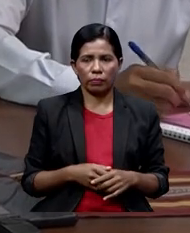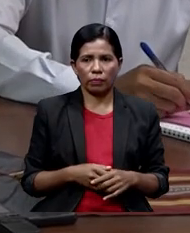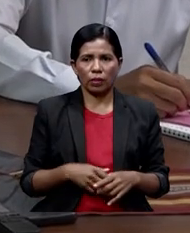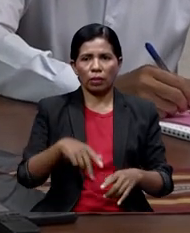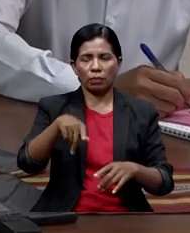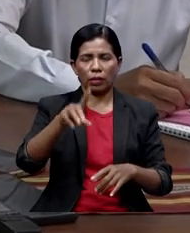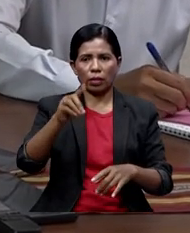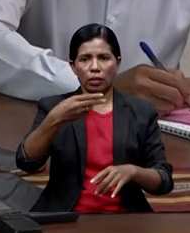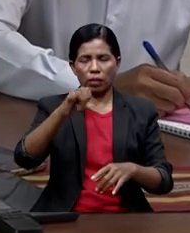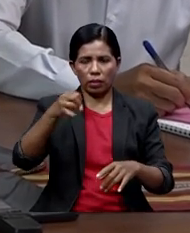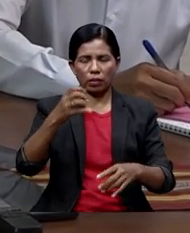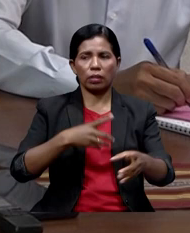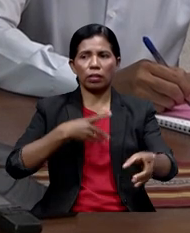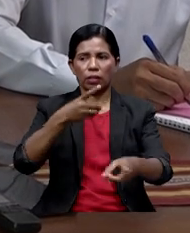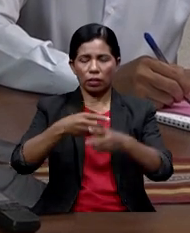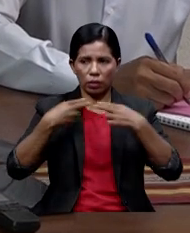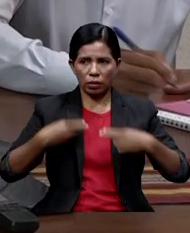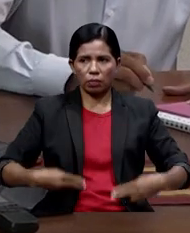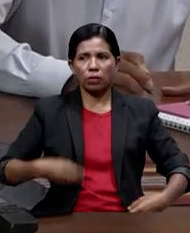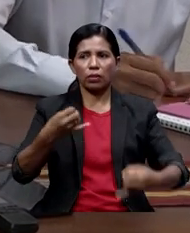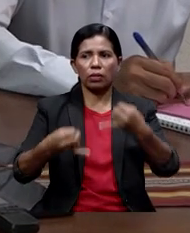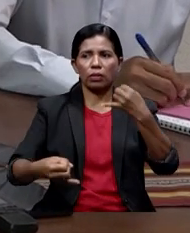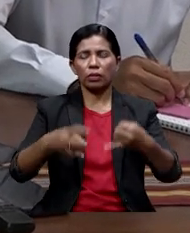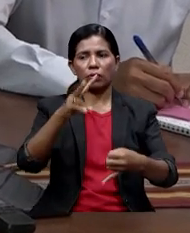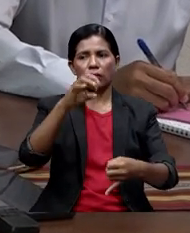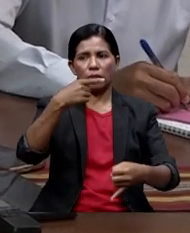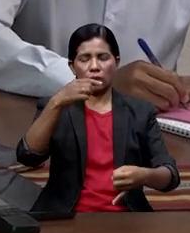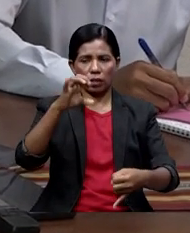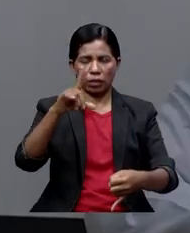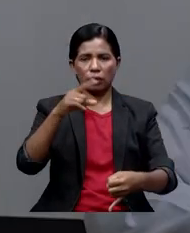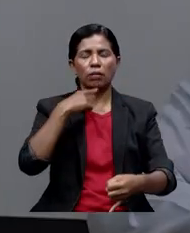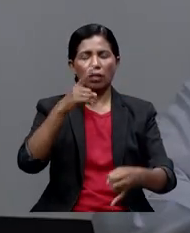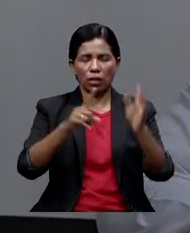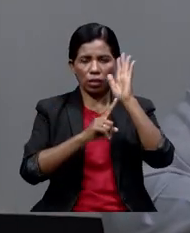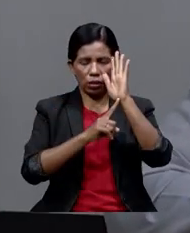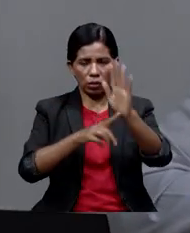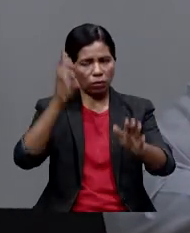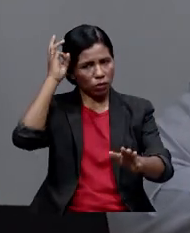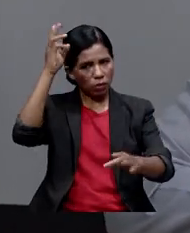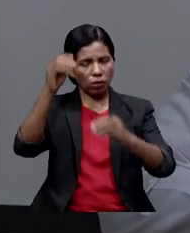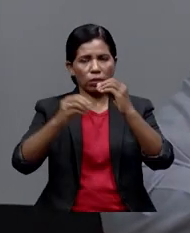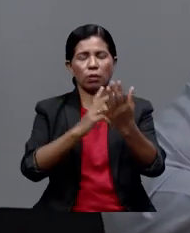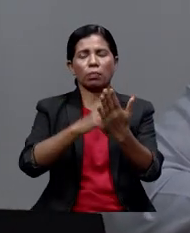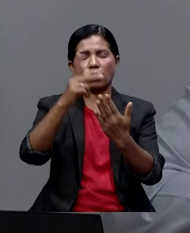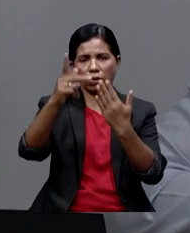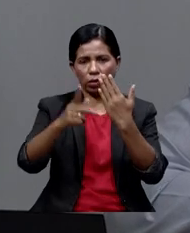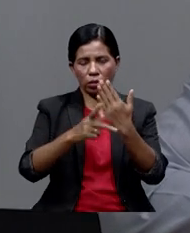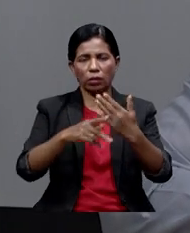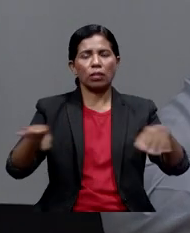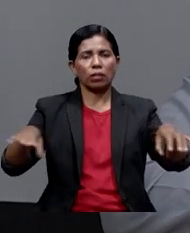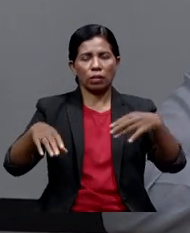Provedor Provedoria de Direitos Humanos na Justiça, Virgílio Guterres, a tua preocupação, né? Liu-se programa atualização